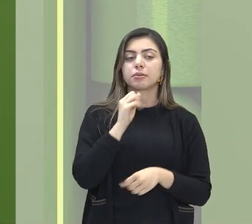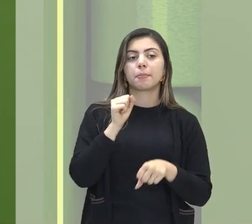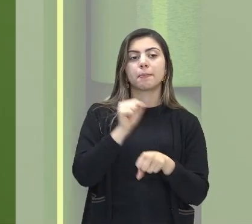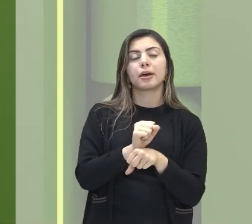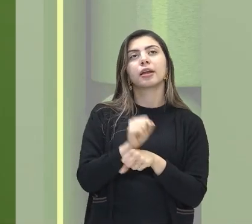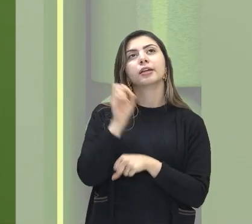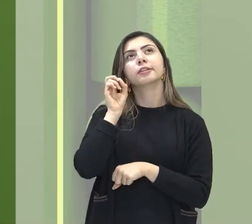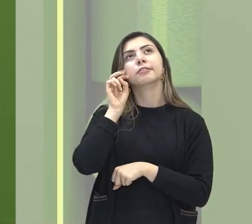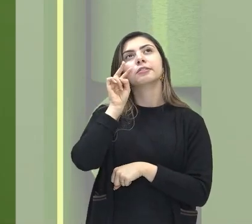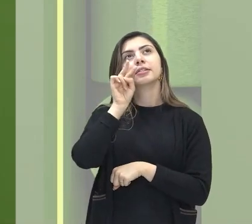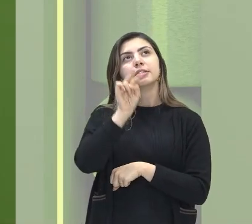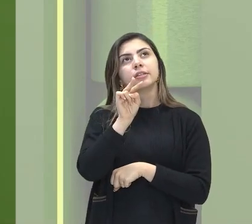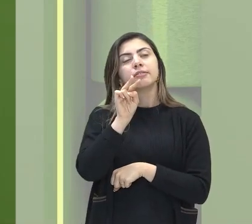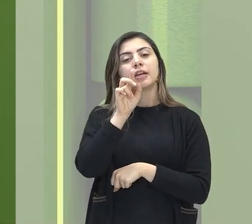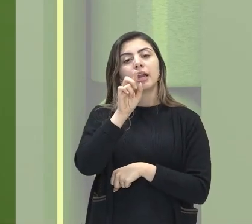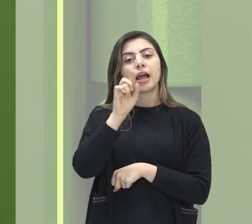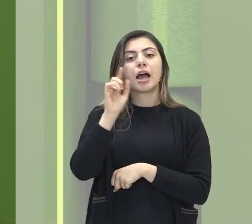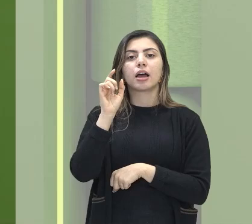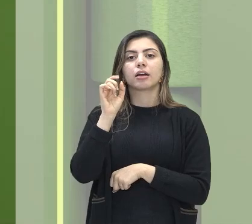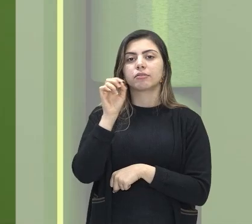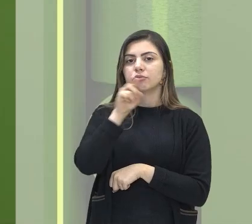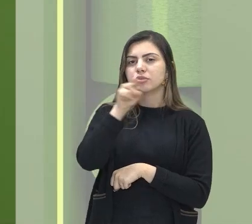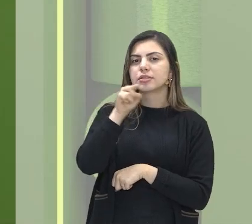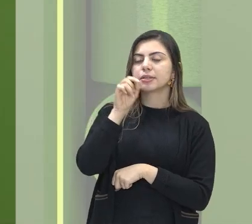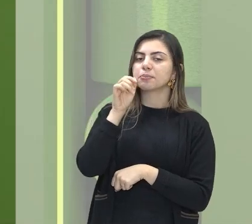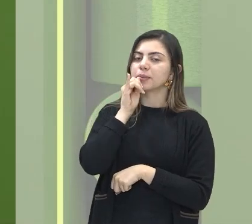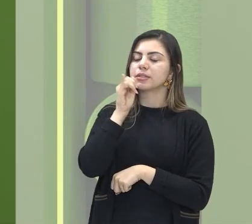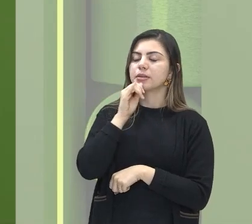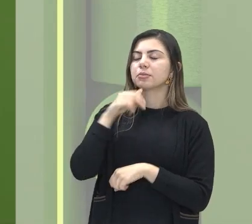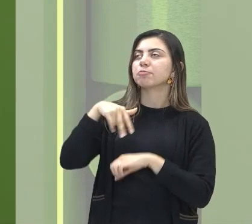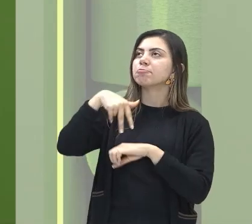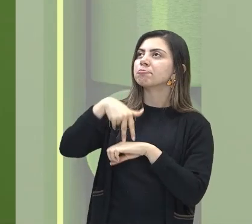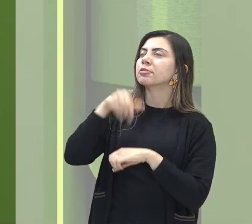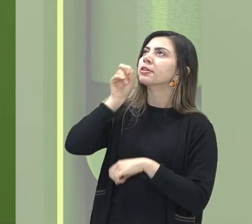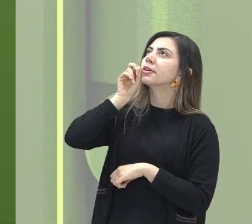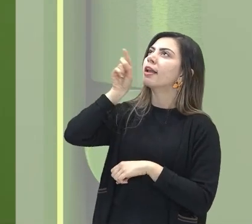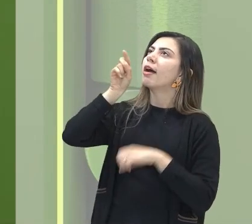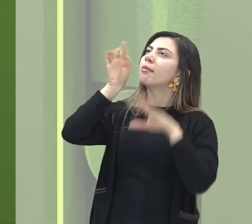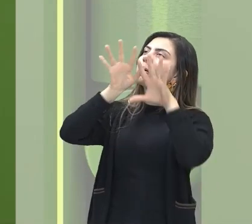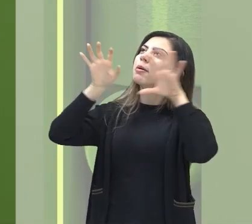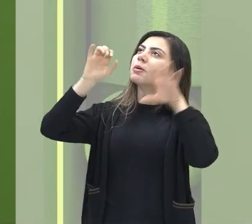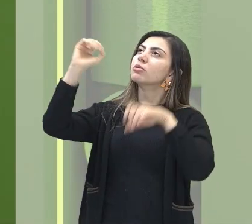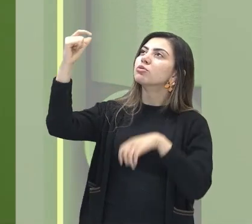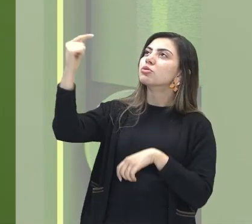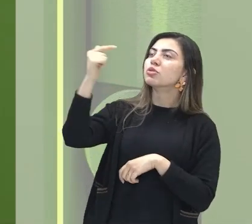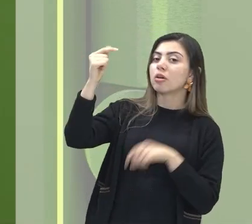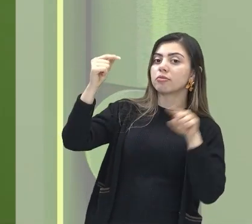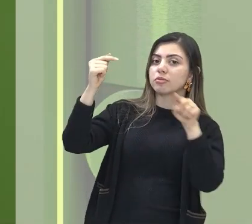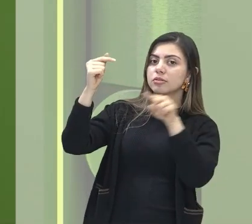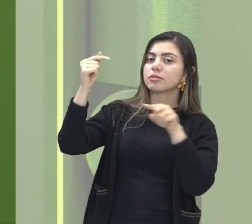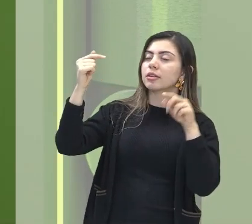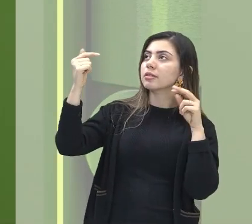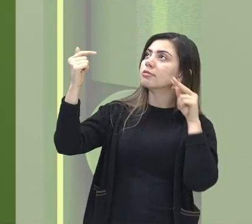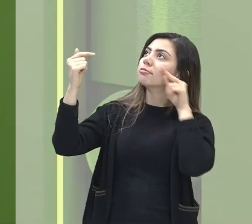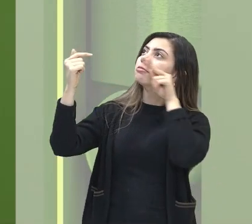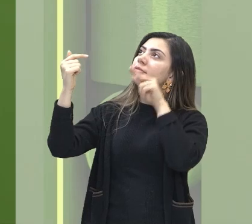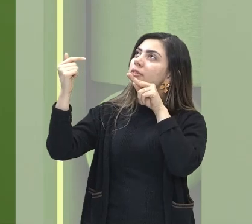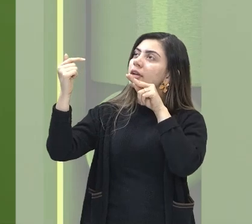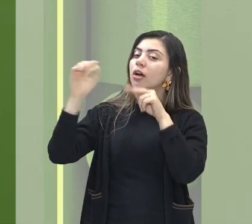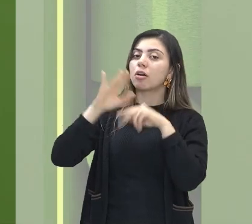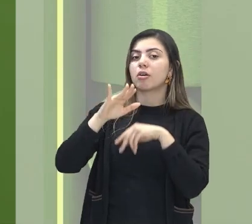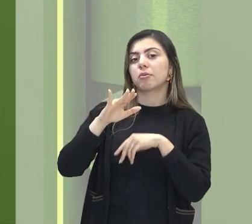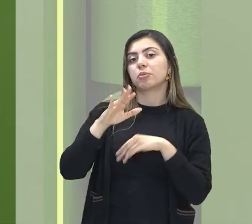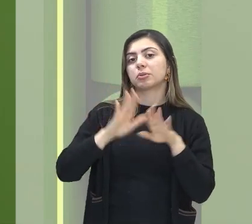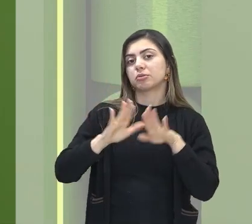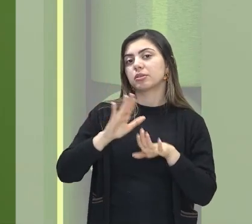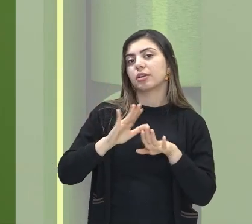para o Sol, não olhe diretamente porque isso aí pode cegá-lo, tá? Não se deve olhar diretamente para o Sol, em hipótese nenhuma.